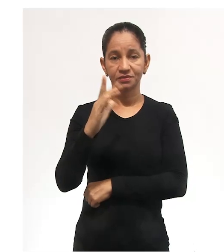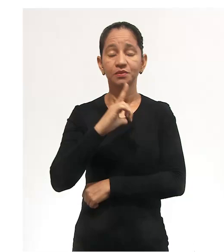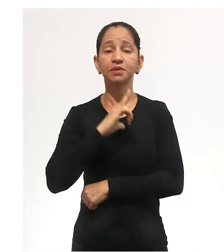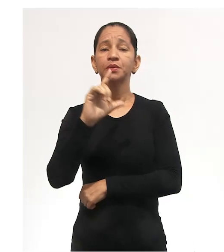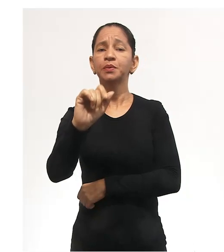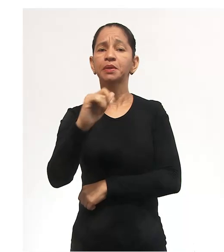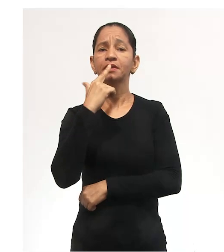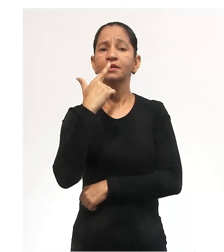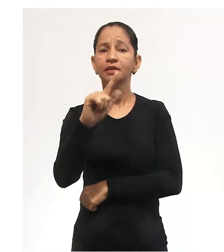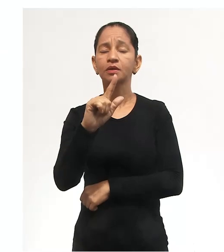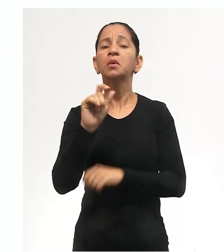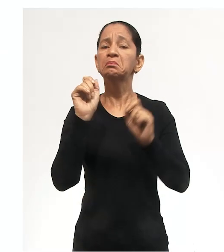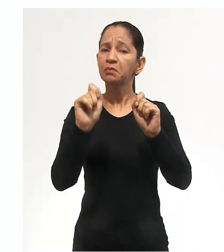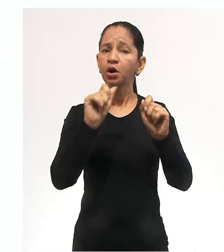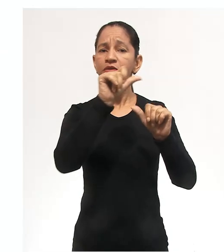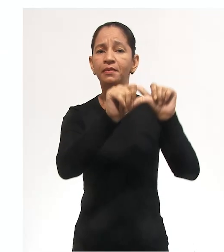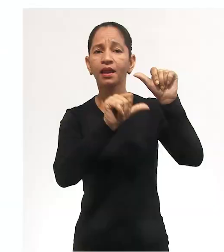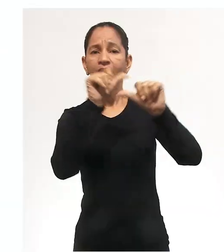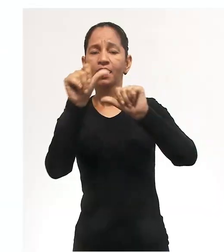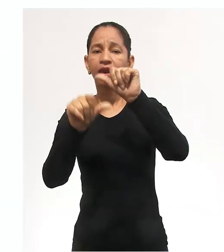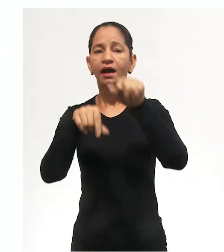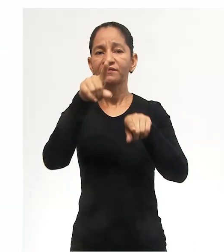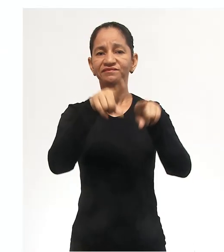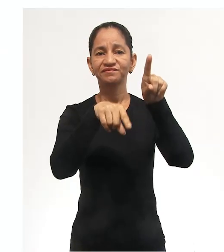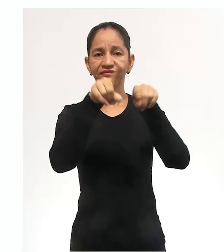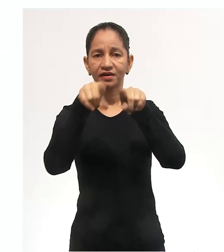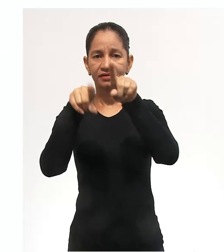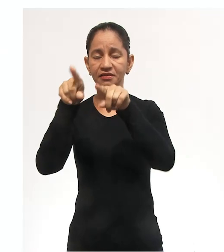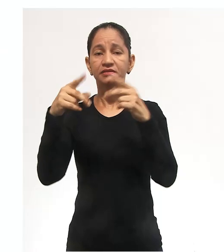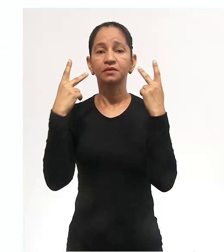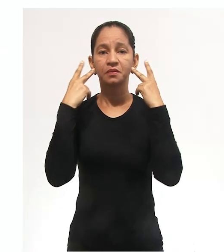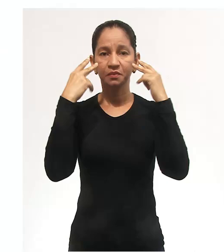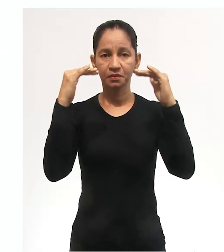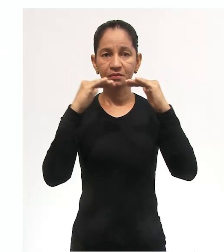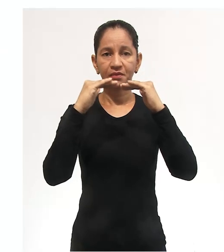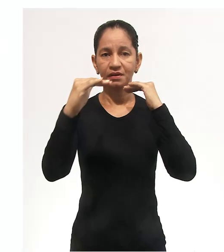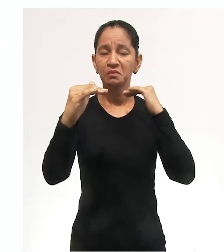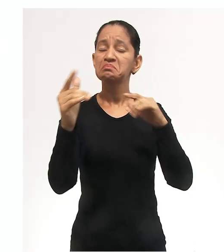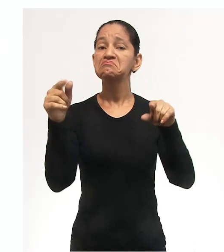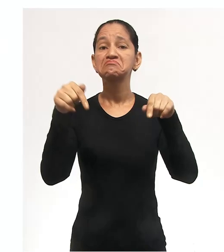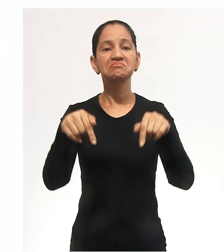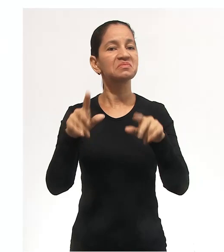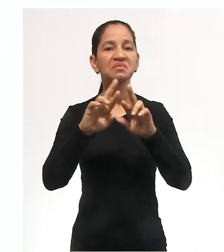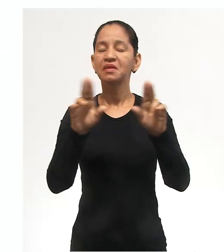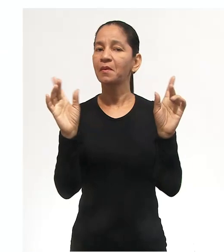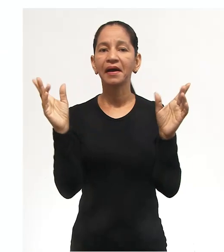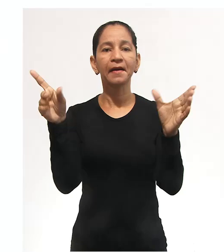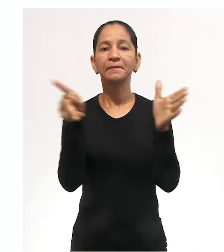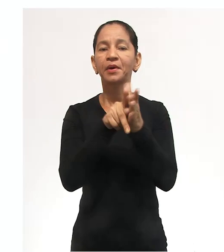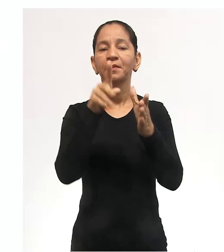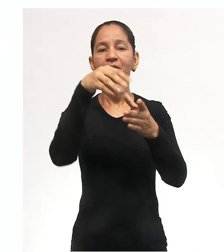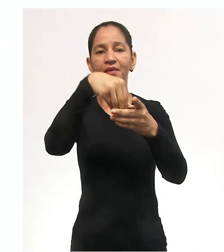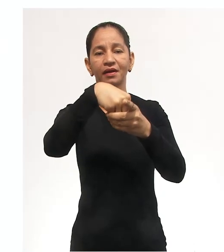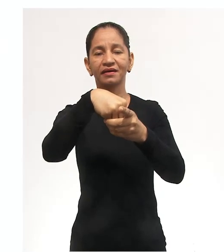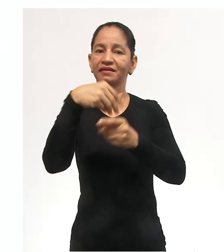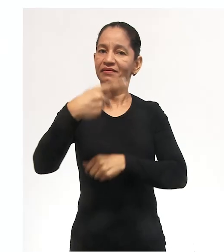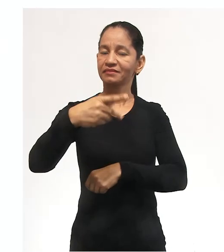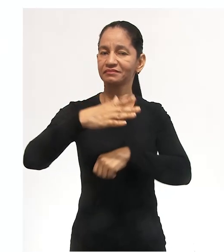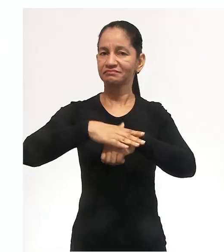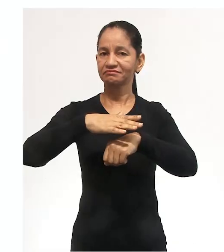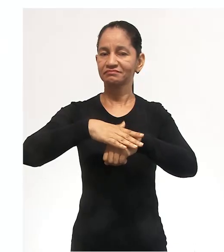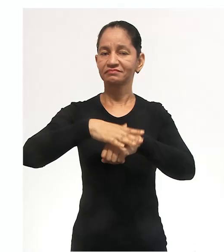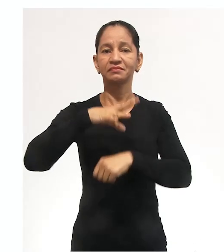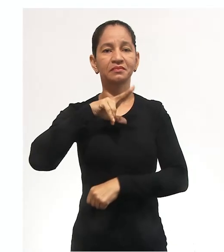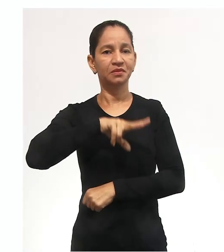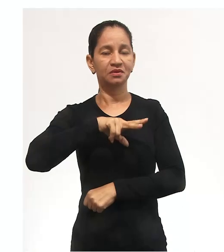possível de alterações feitas através do uso por seus falantes. Gente, isso aqui não é exclusividade da língua portuguesa, tá?